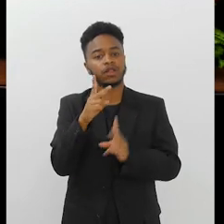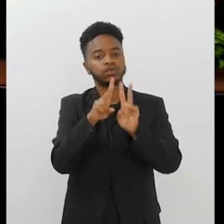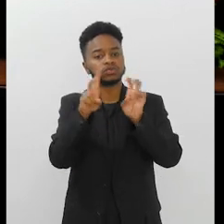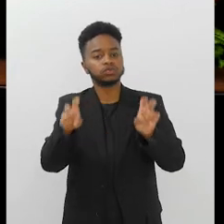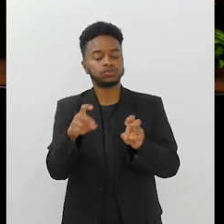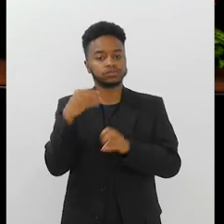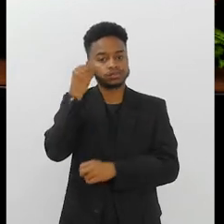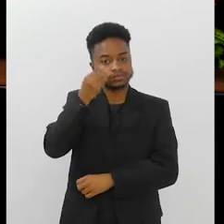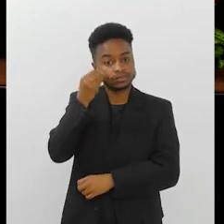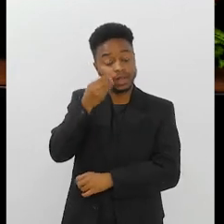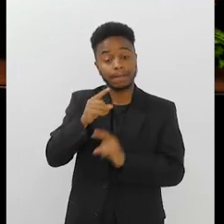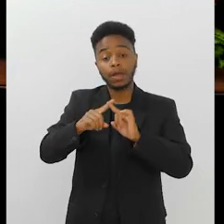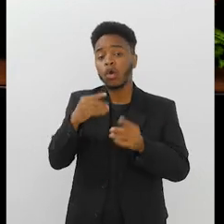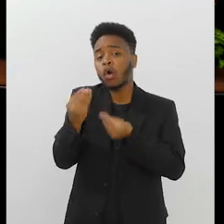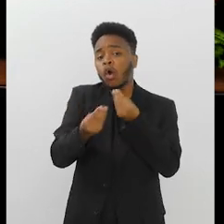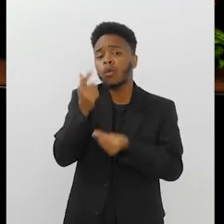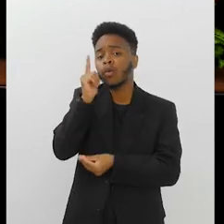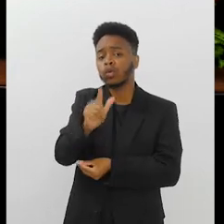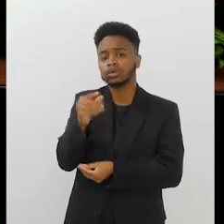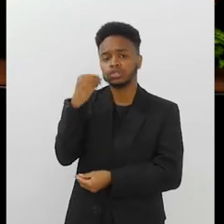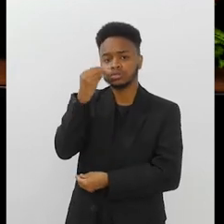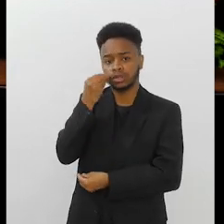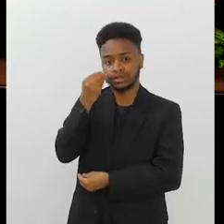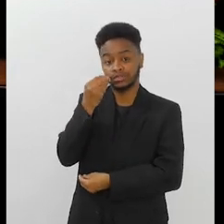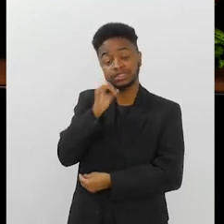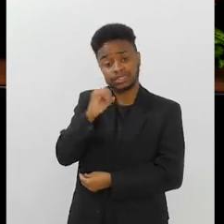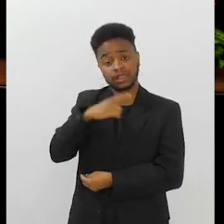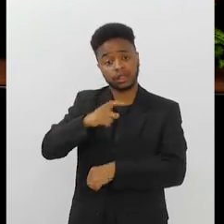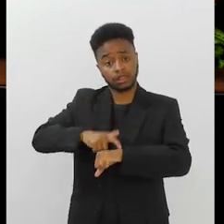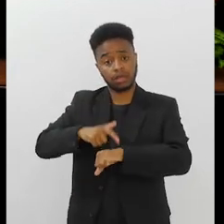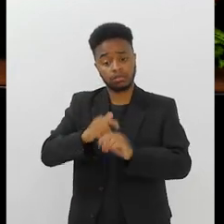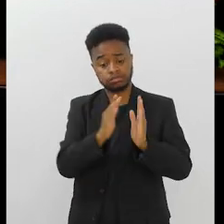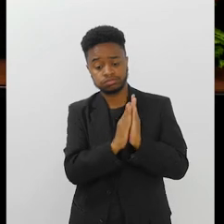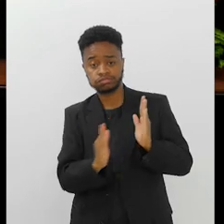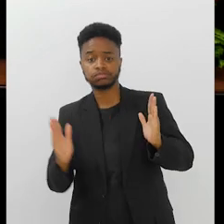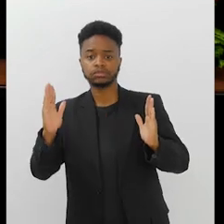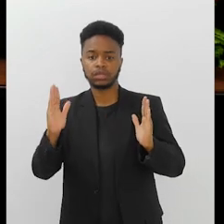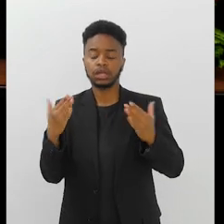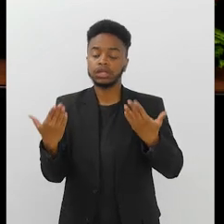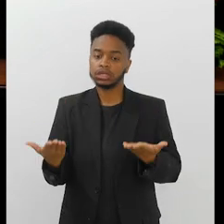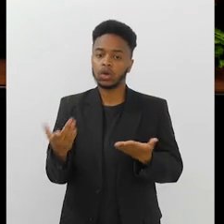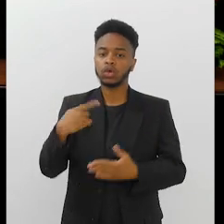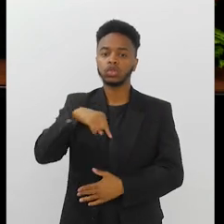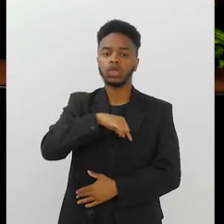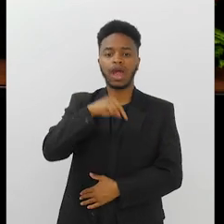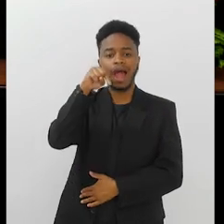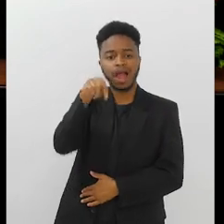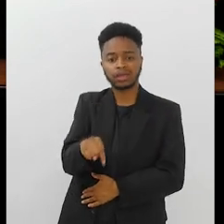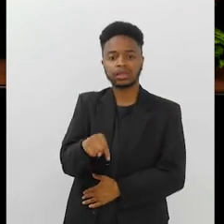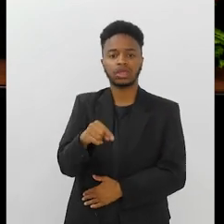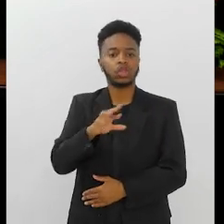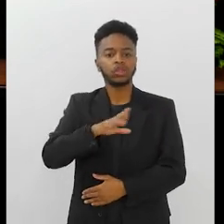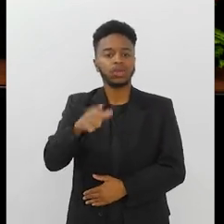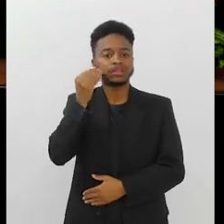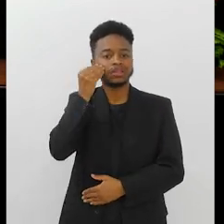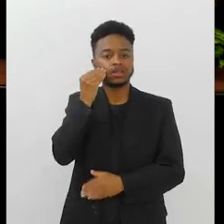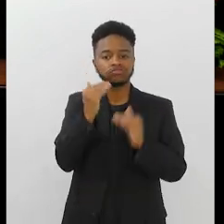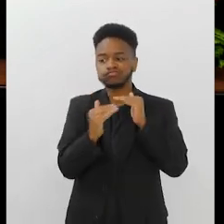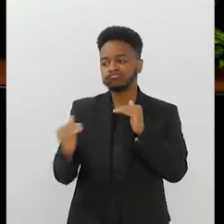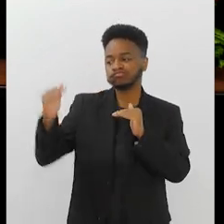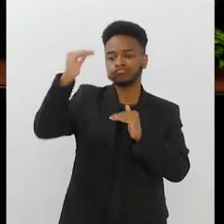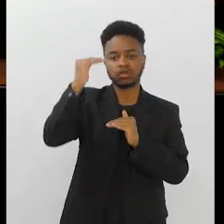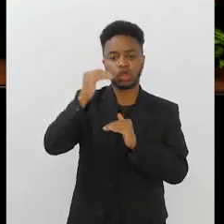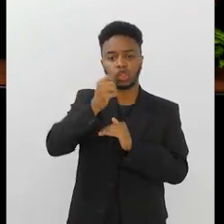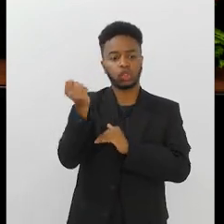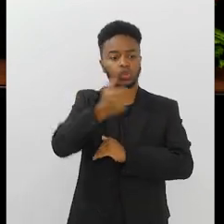de experiência experiência só se adquire como com tempo então a gente não tá aqui para ser maior do